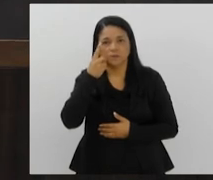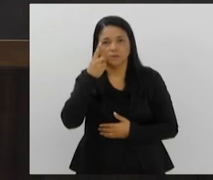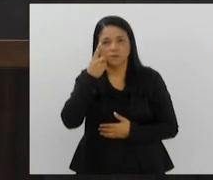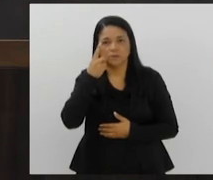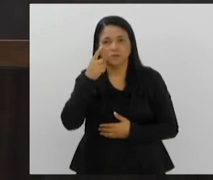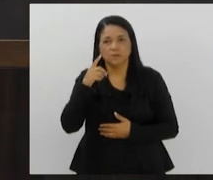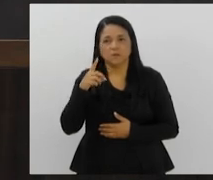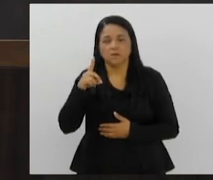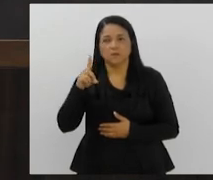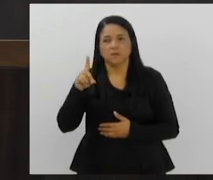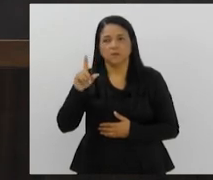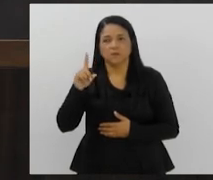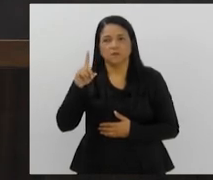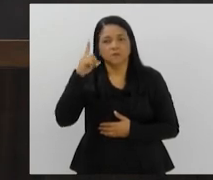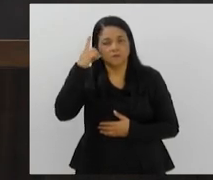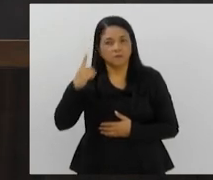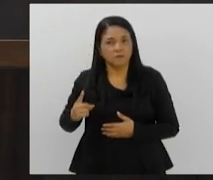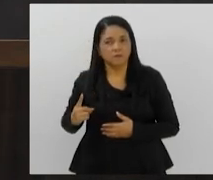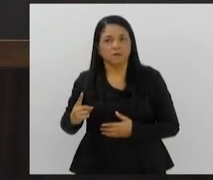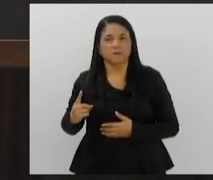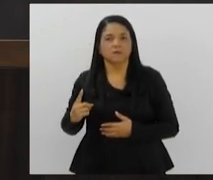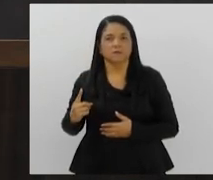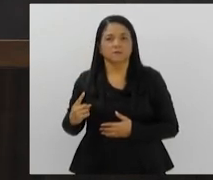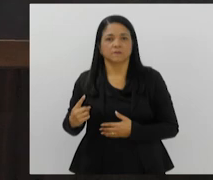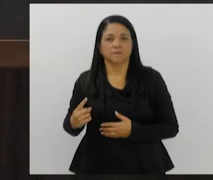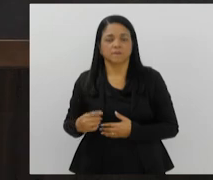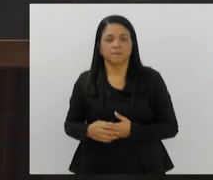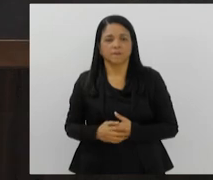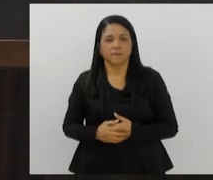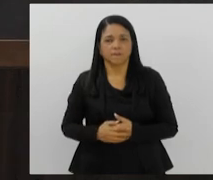Deputada Dani Balbi. Não estava aqui agora.